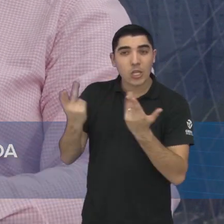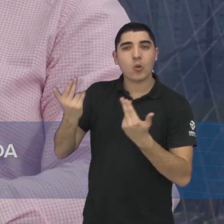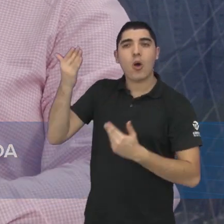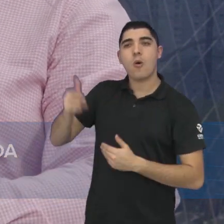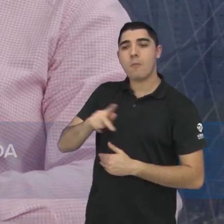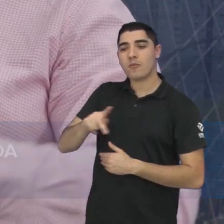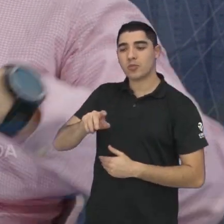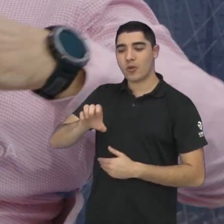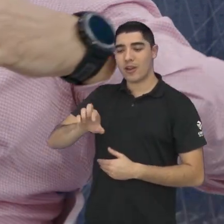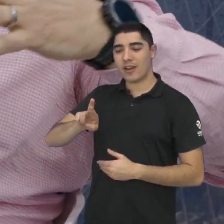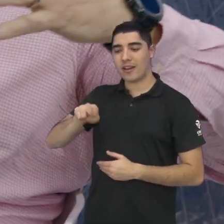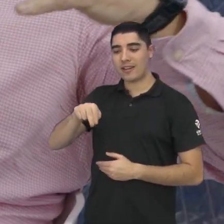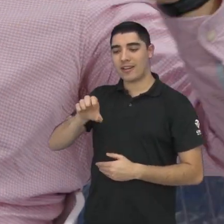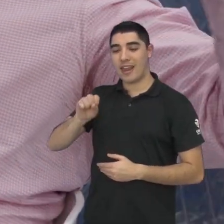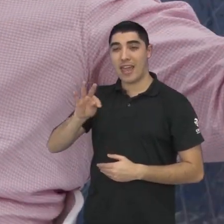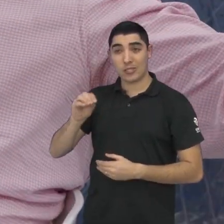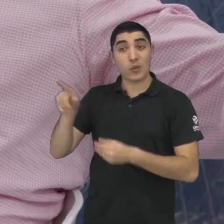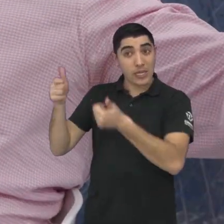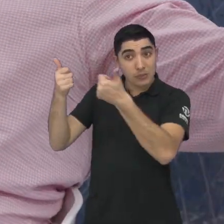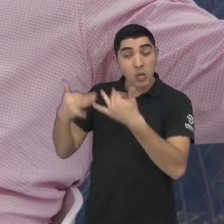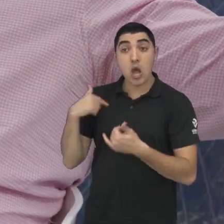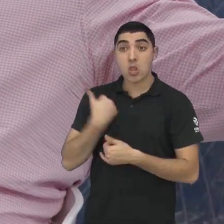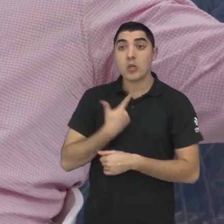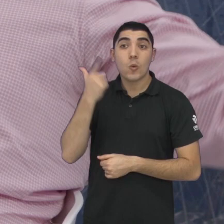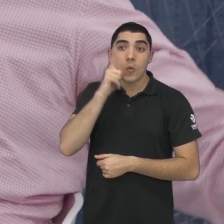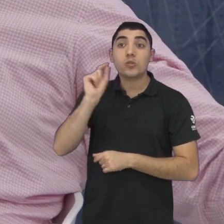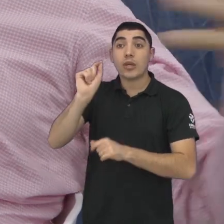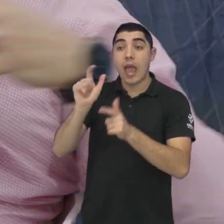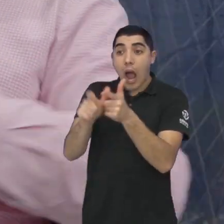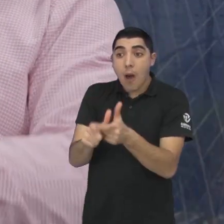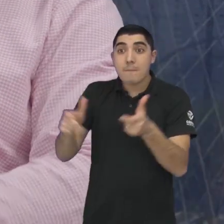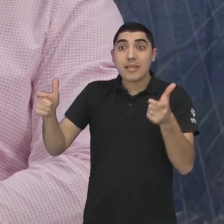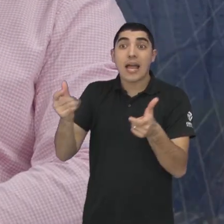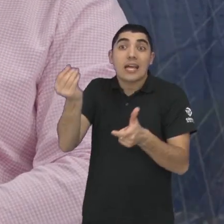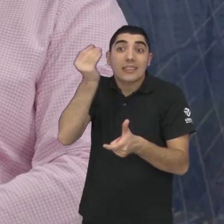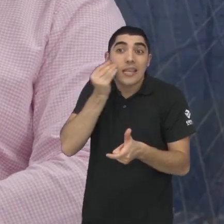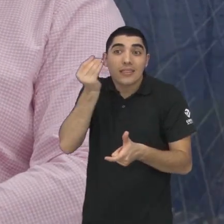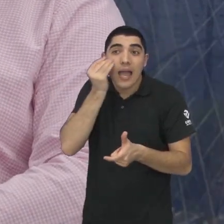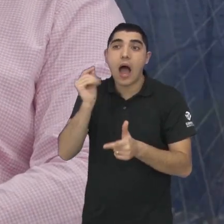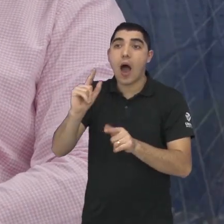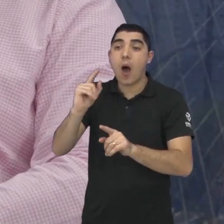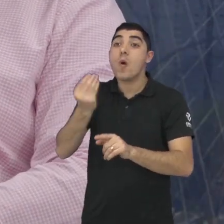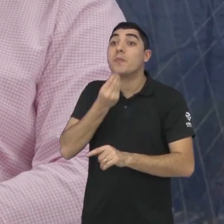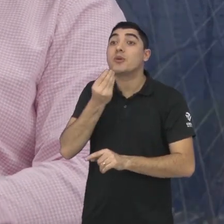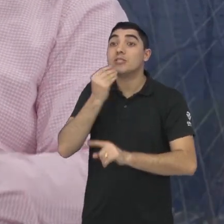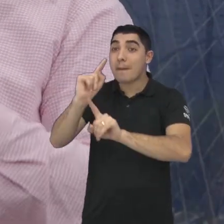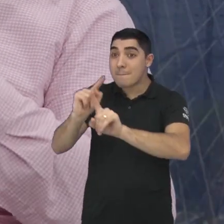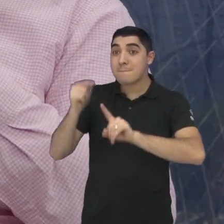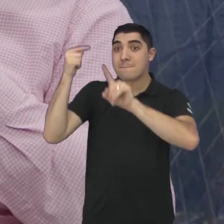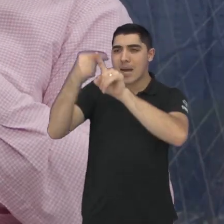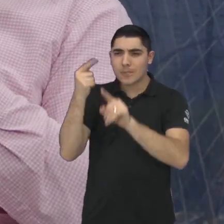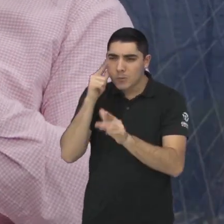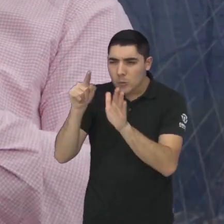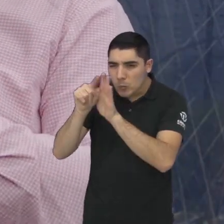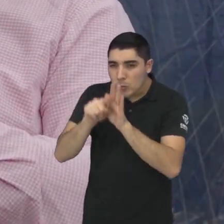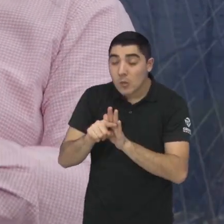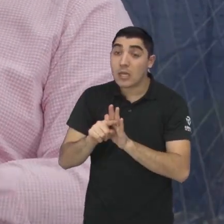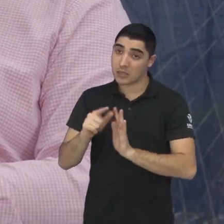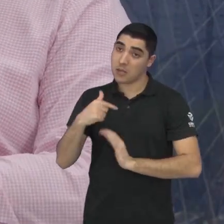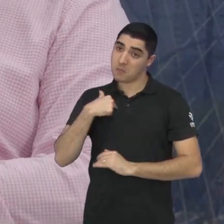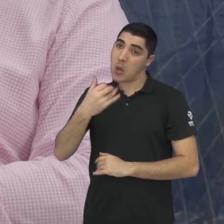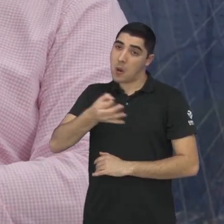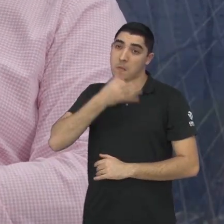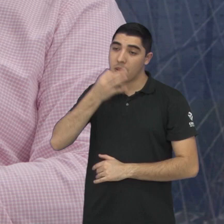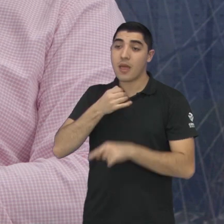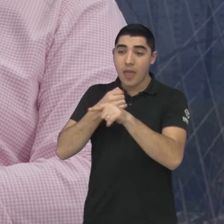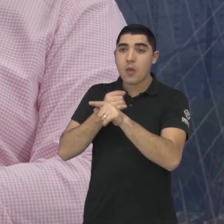professor Ernesto falou, a gente aumenta a chance de encontrar alguma coisa que vai mudar, certamente, na minha opinião.